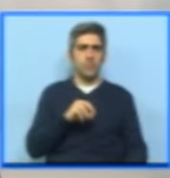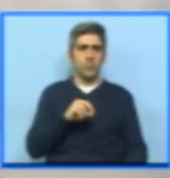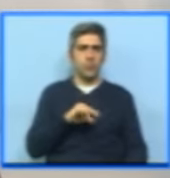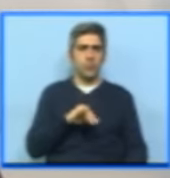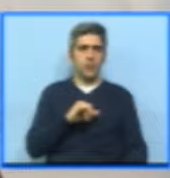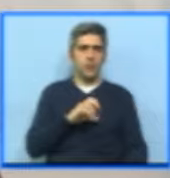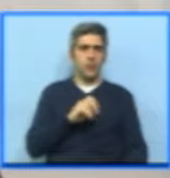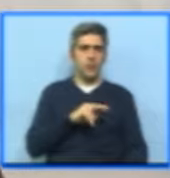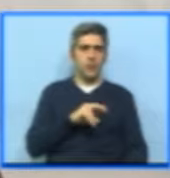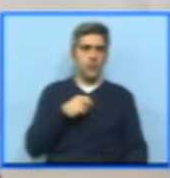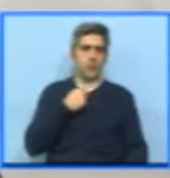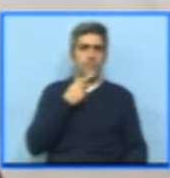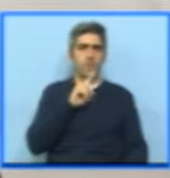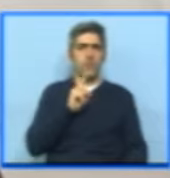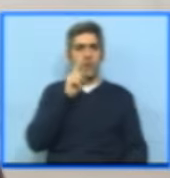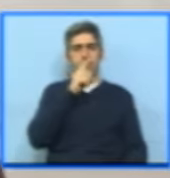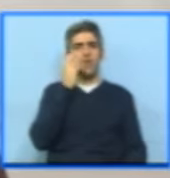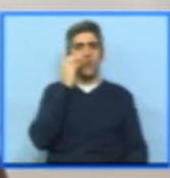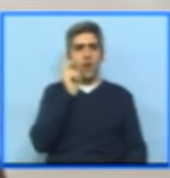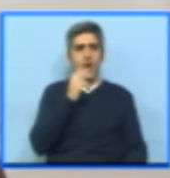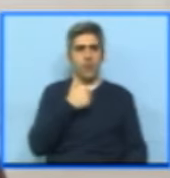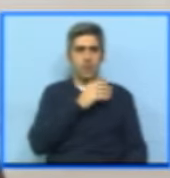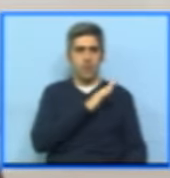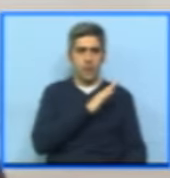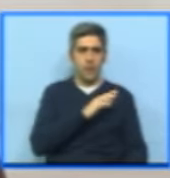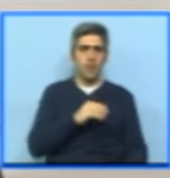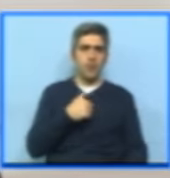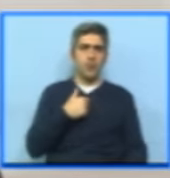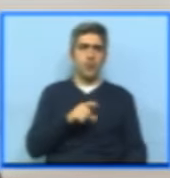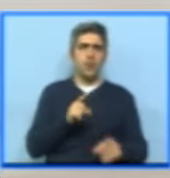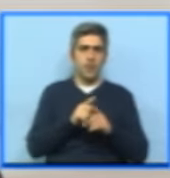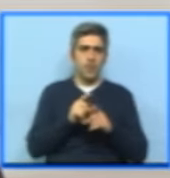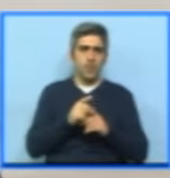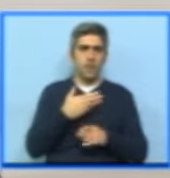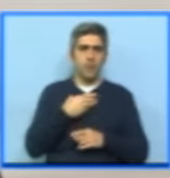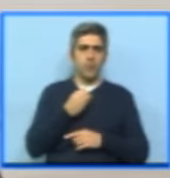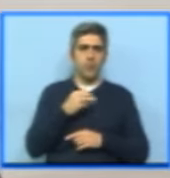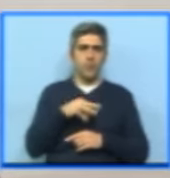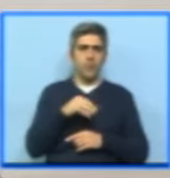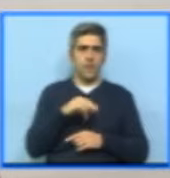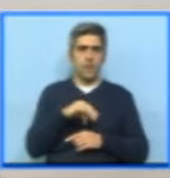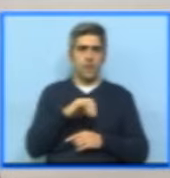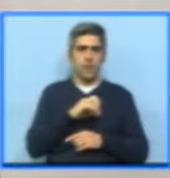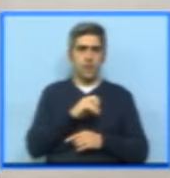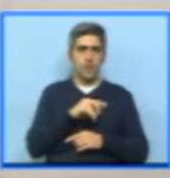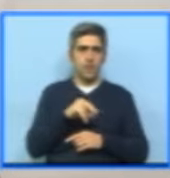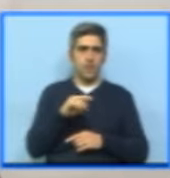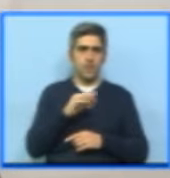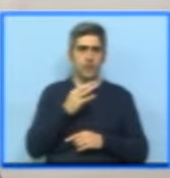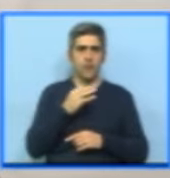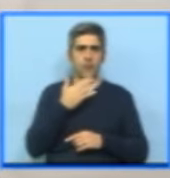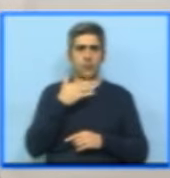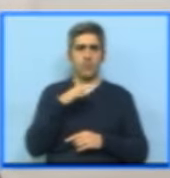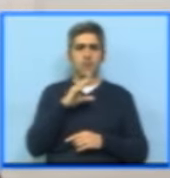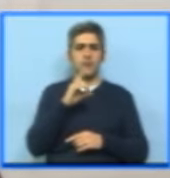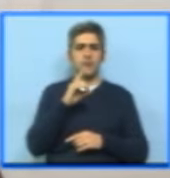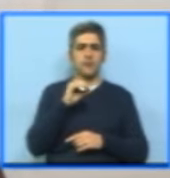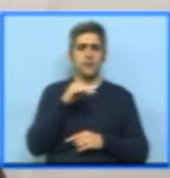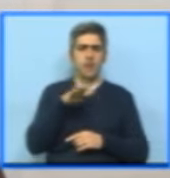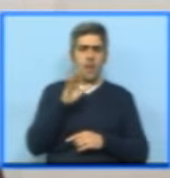tempo, voltei a Angola, onde estive muitos anos. Eu tenho irmãos dominicanos, que foi aos 60 e muitos, ou 70 e tal